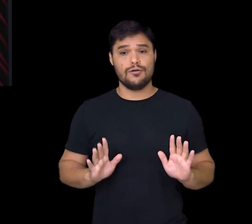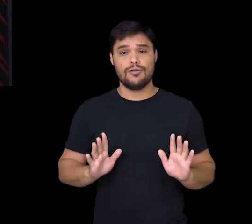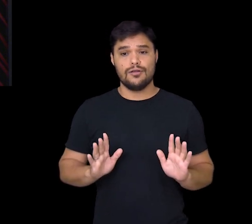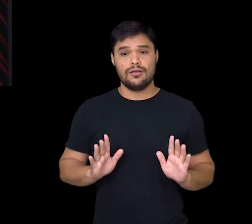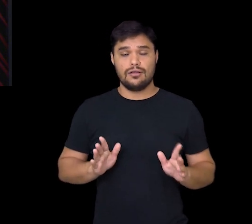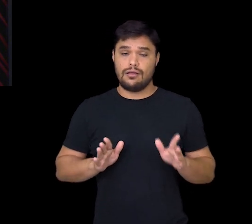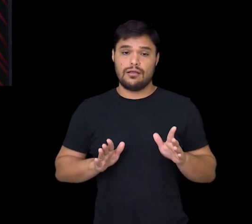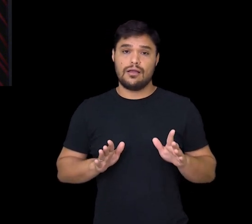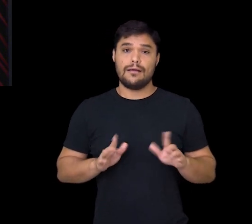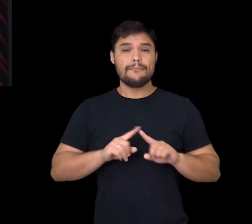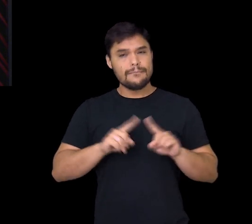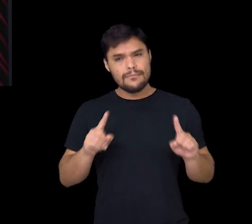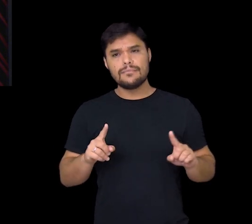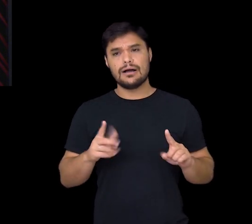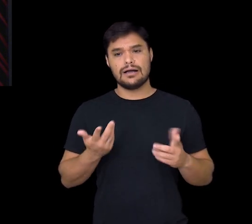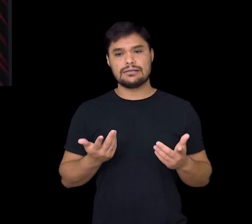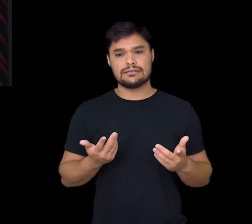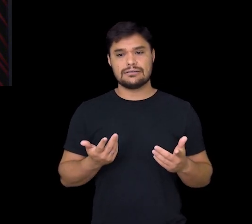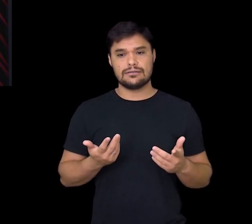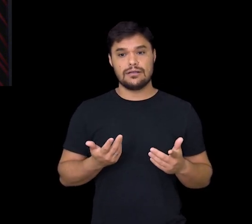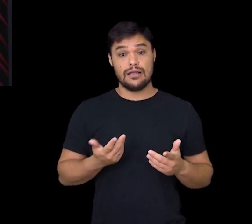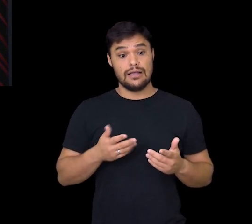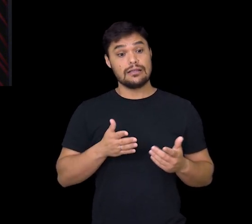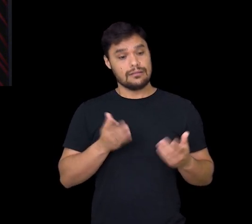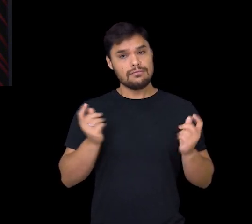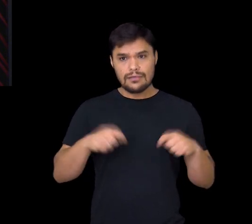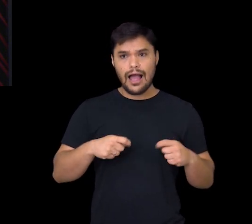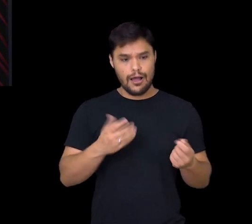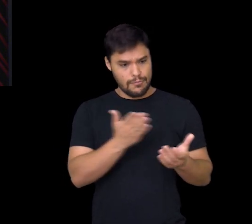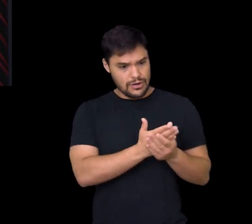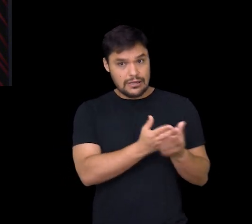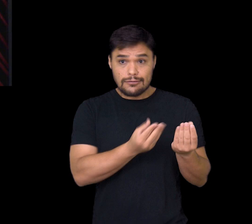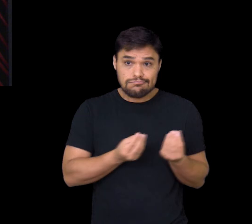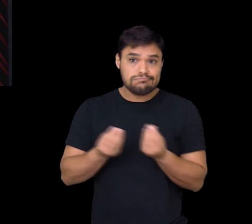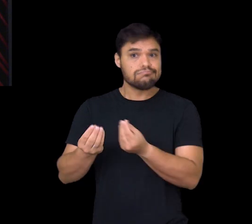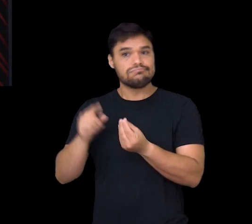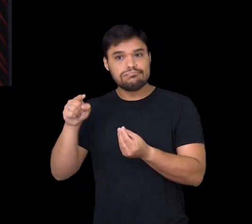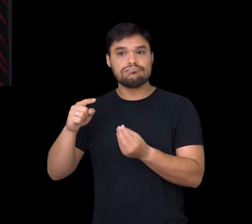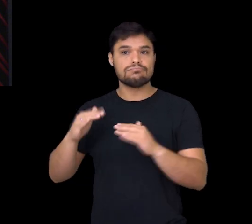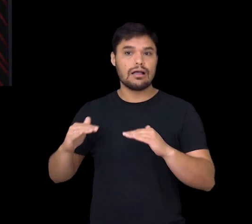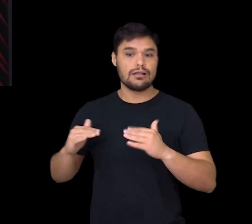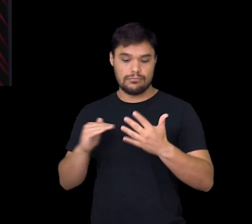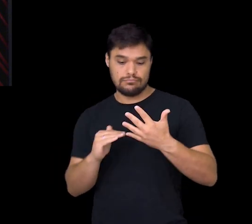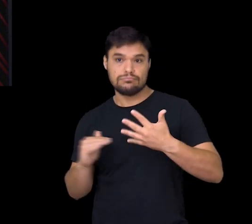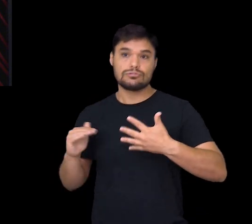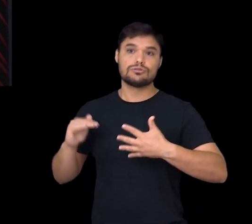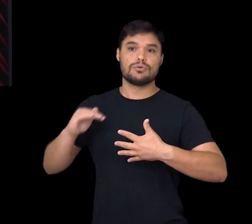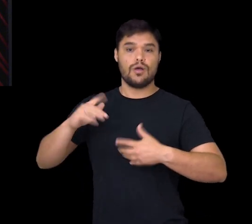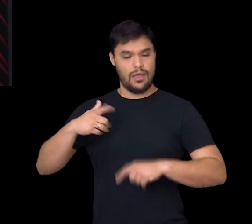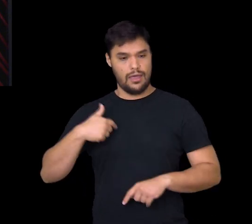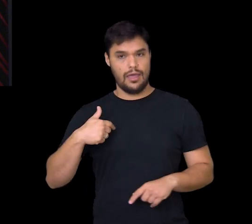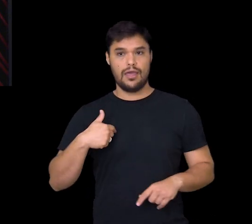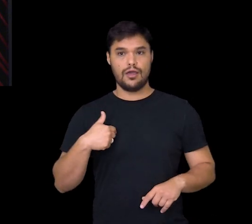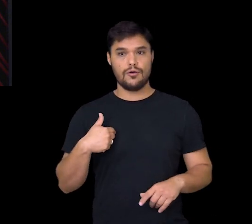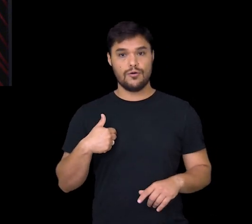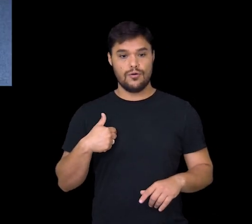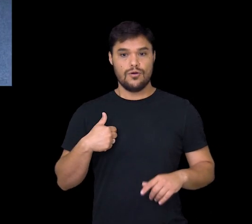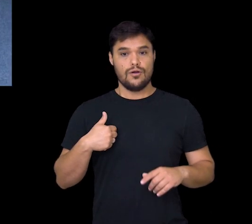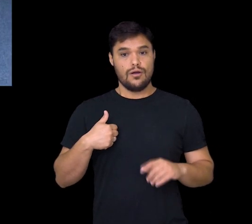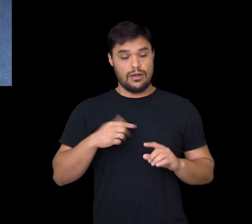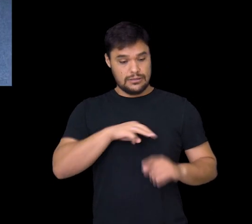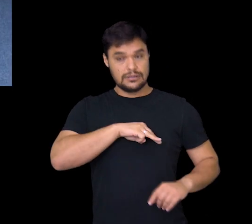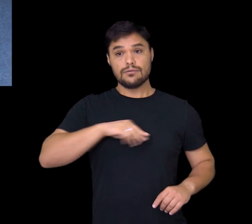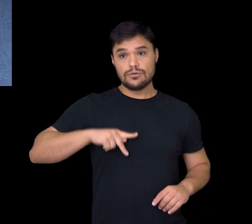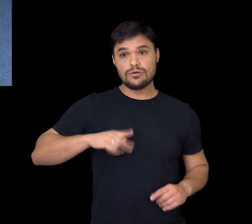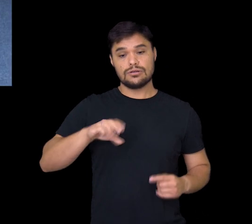não, e muito provável que não. Mas há como se levar às instâncias superiores, como a deputada disse. Não sou eu como